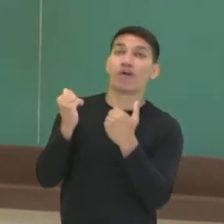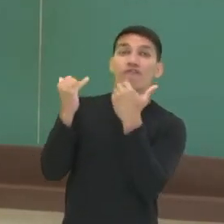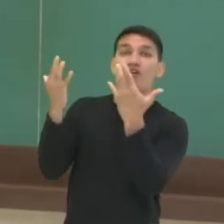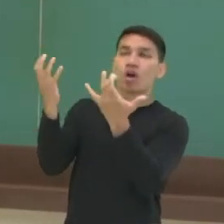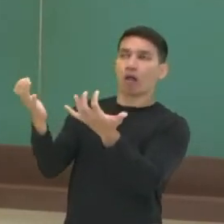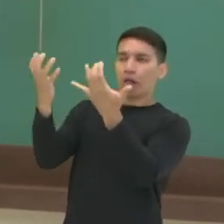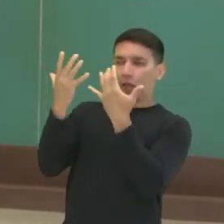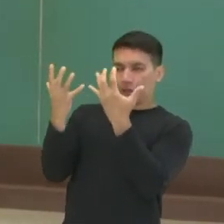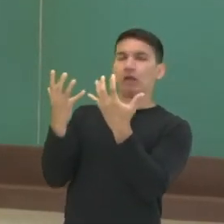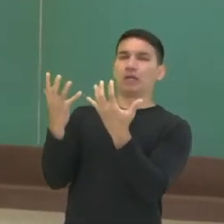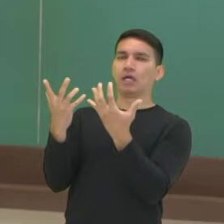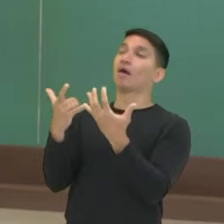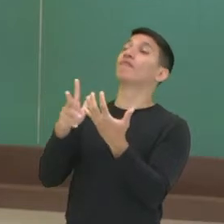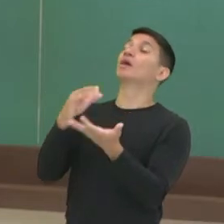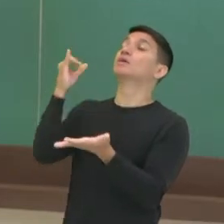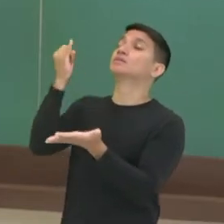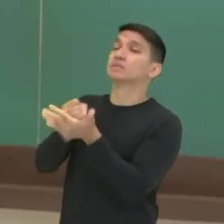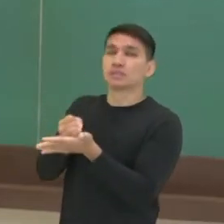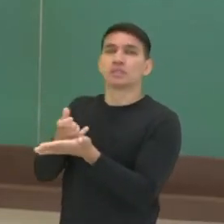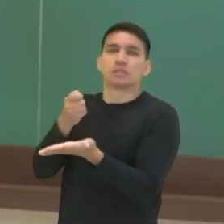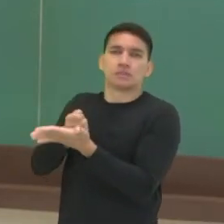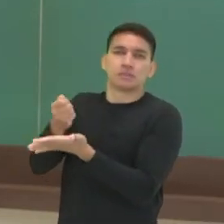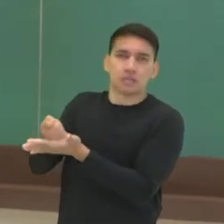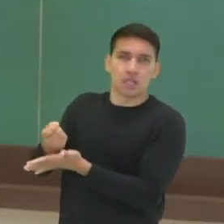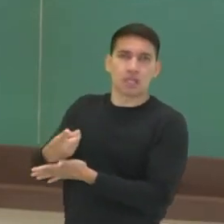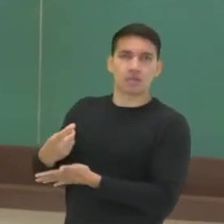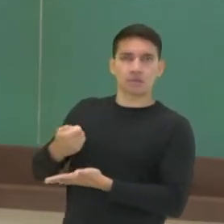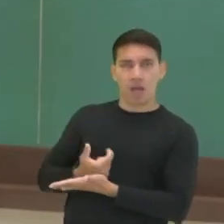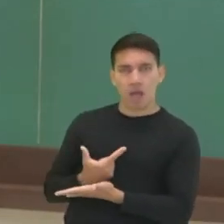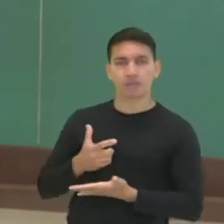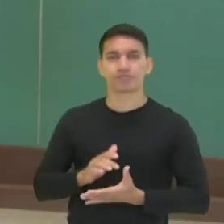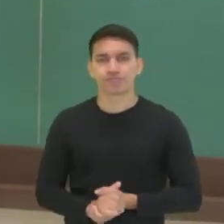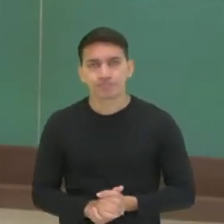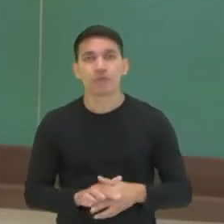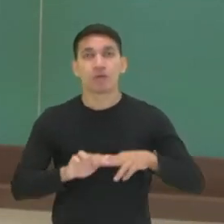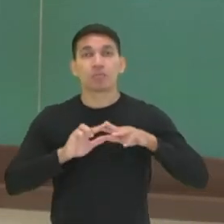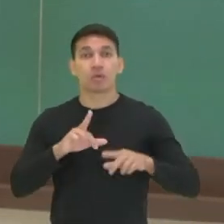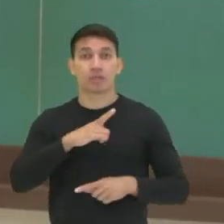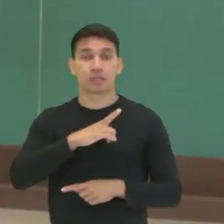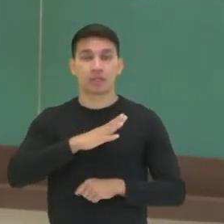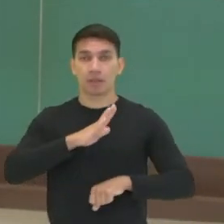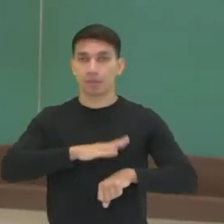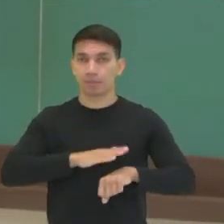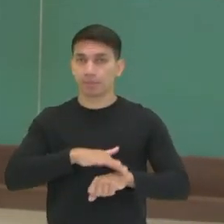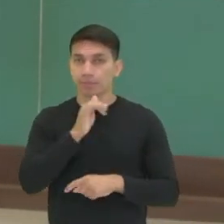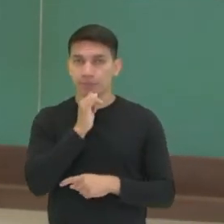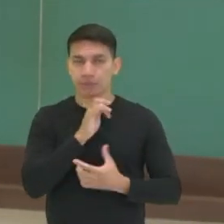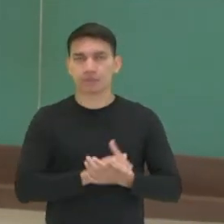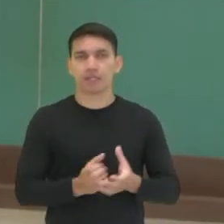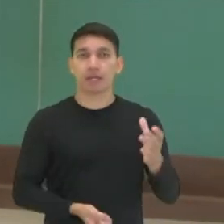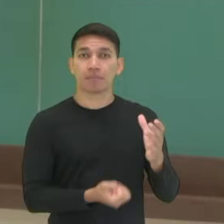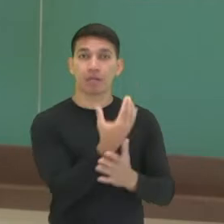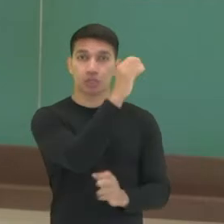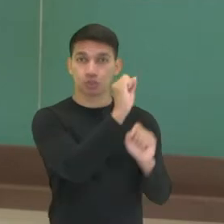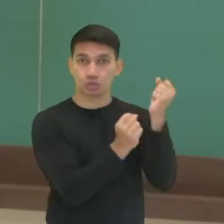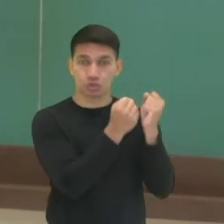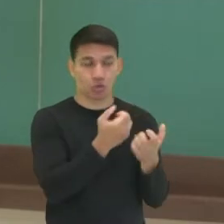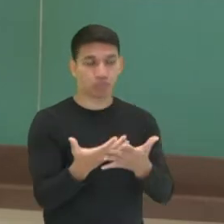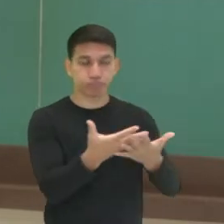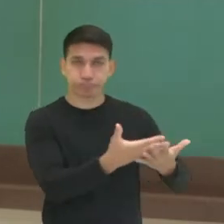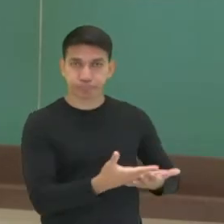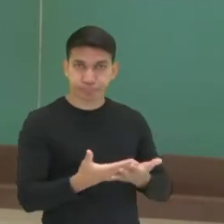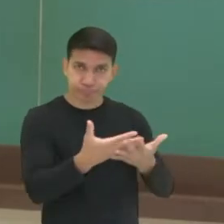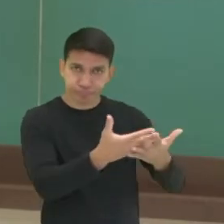produtos para entrar no nosso mercado interno. Muito bem. Então, houve, então, por exemplo, a criação de indústrias para a exploração de